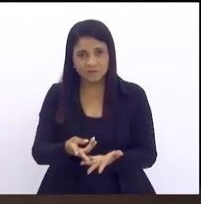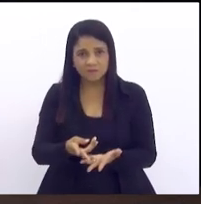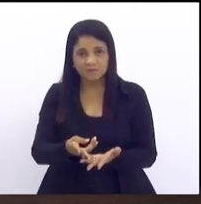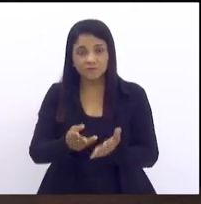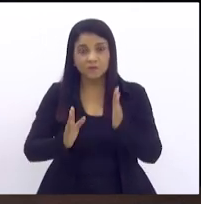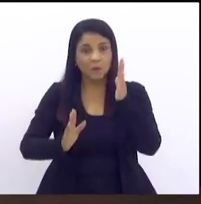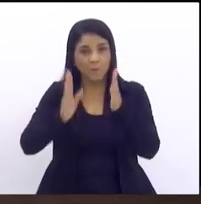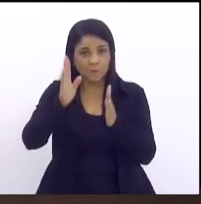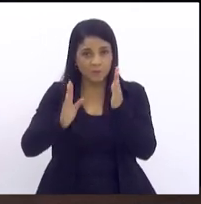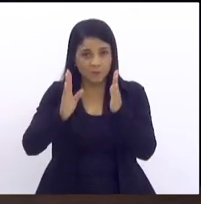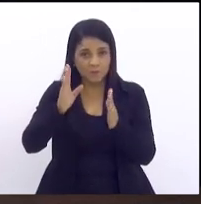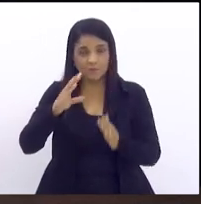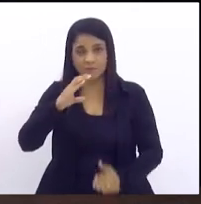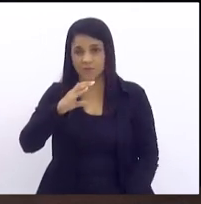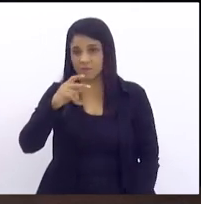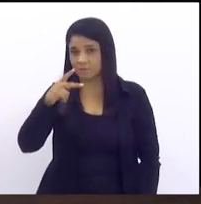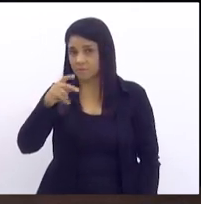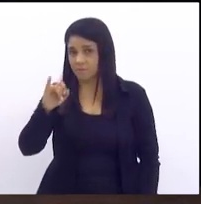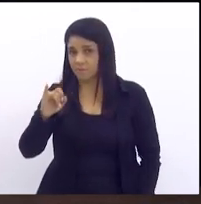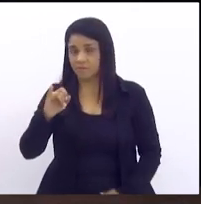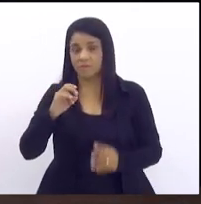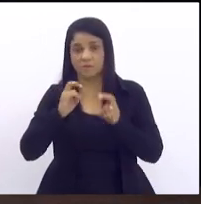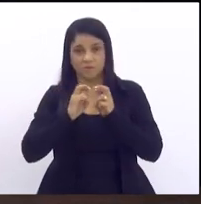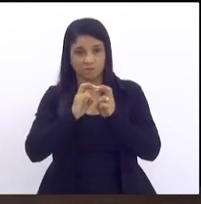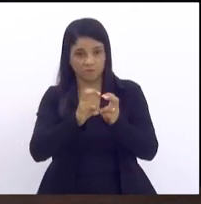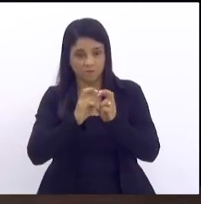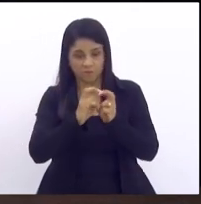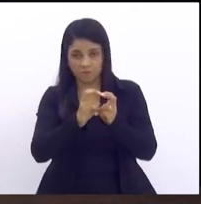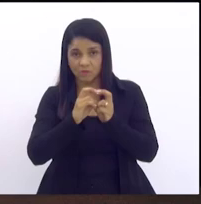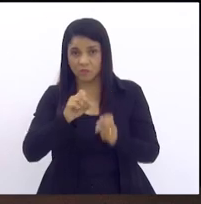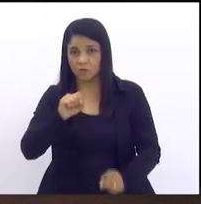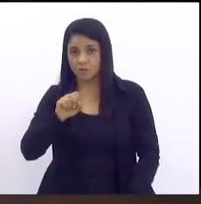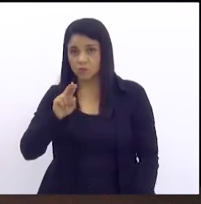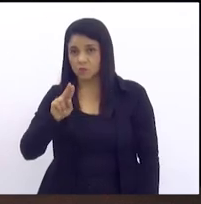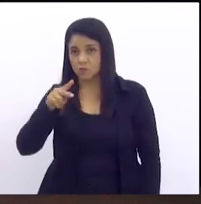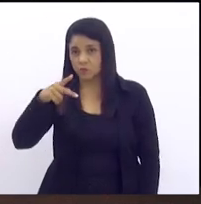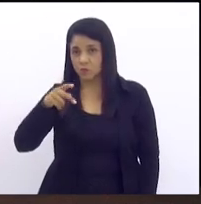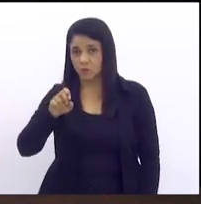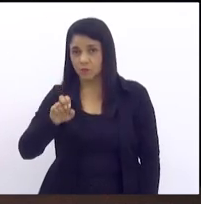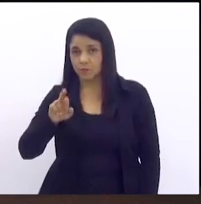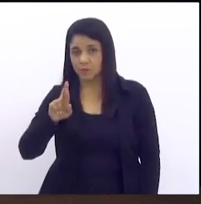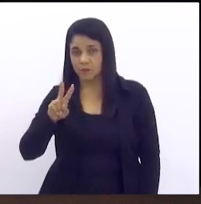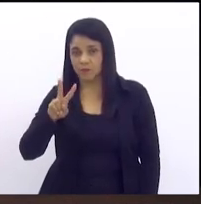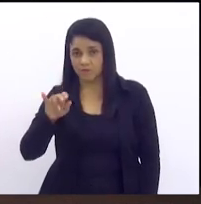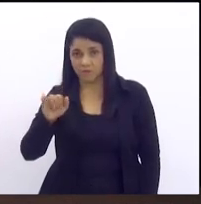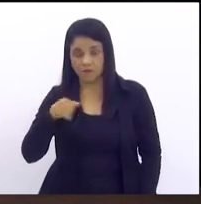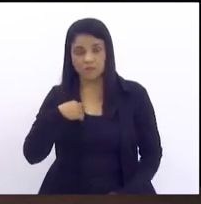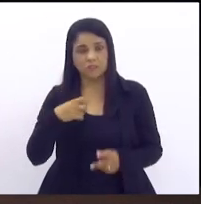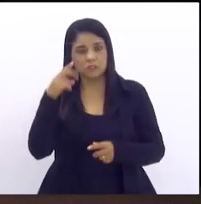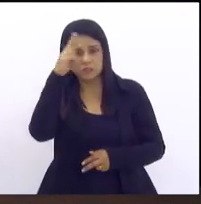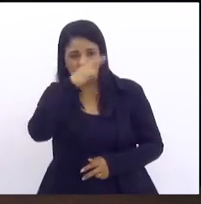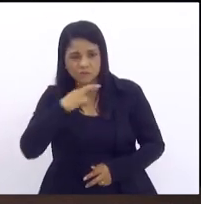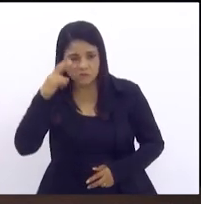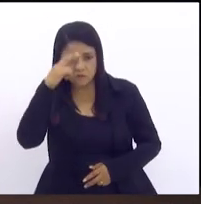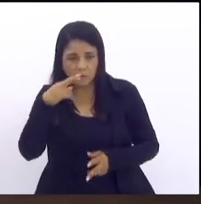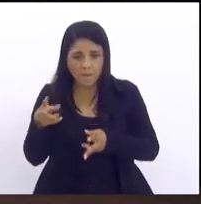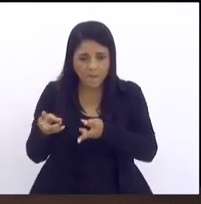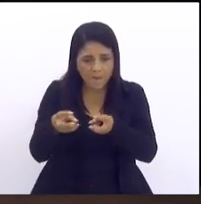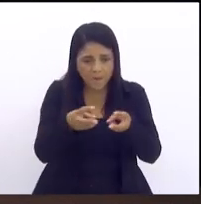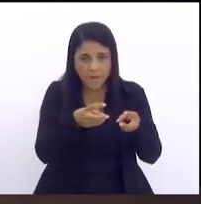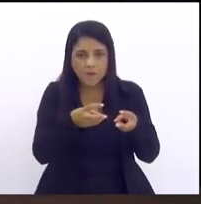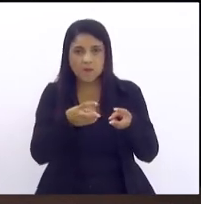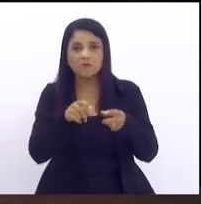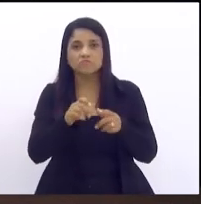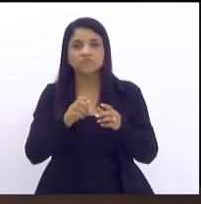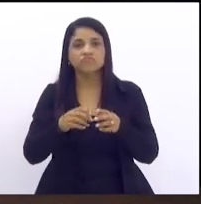da CPI, da Supervia, deputado Luiz Paulo, nós observamos, né, na fiscalização, de que em algumas estações